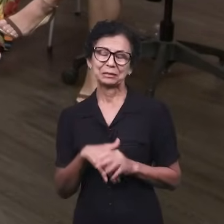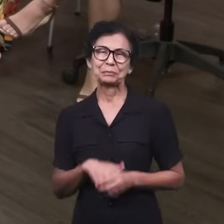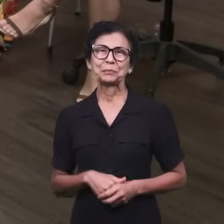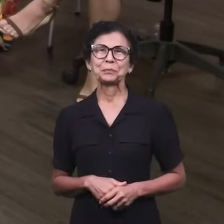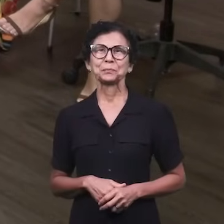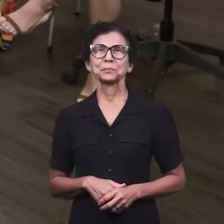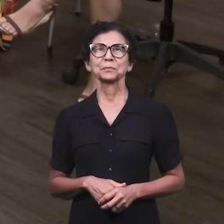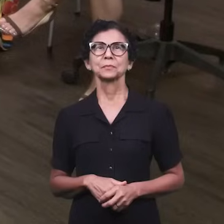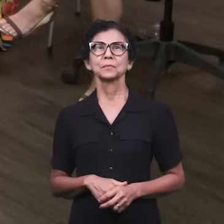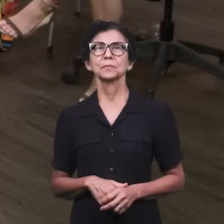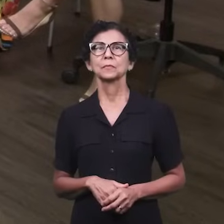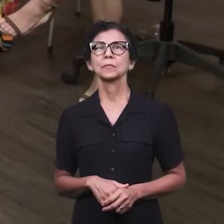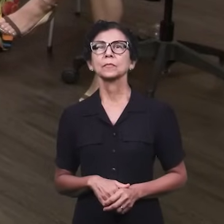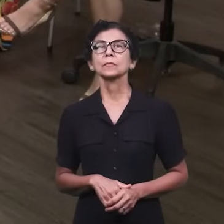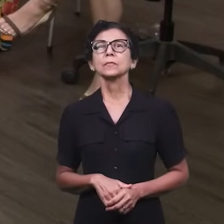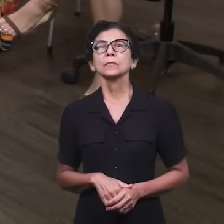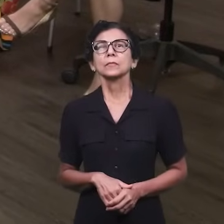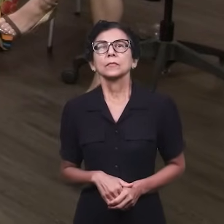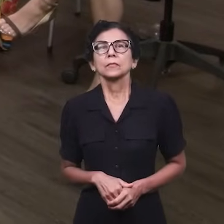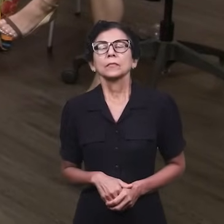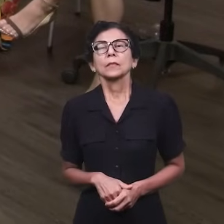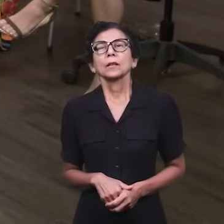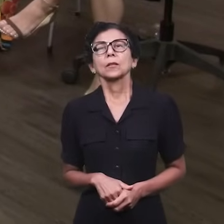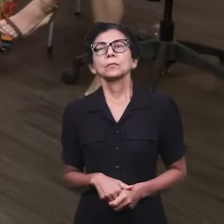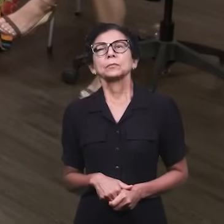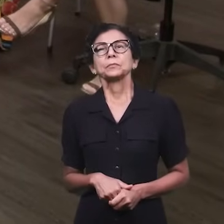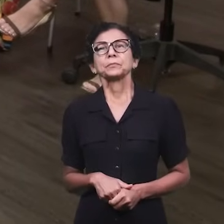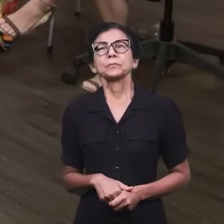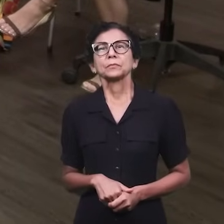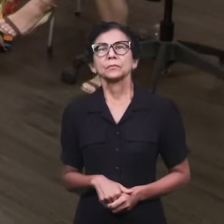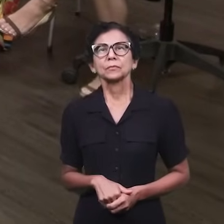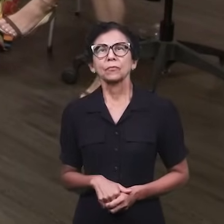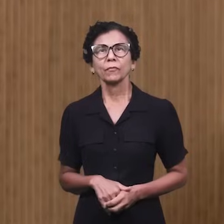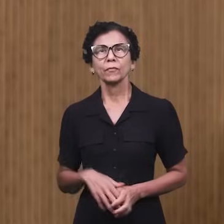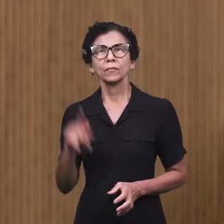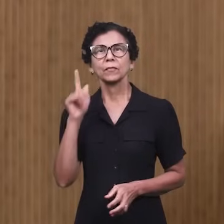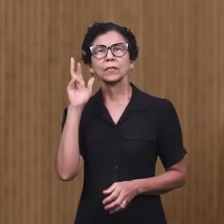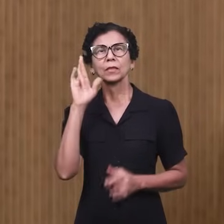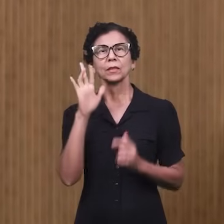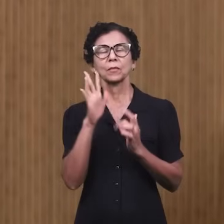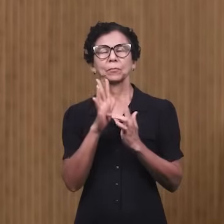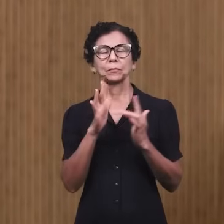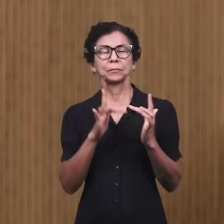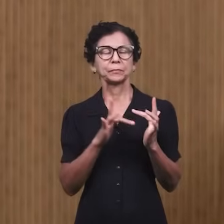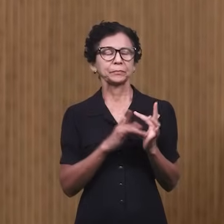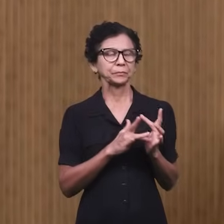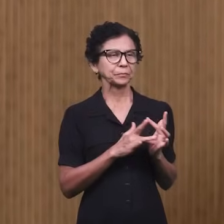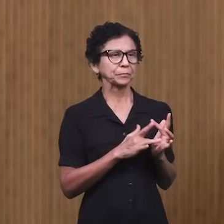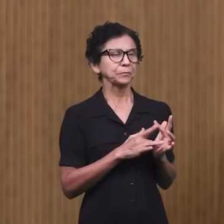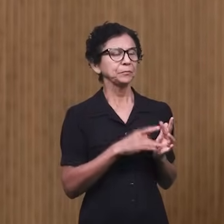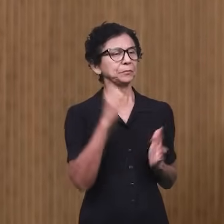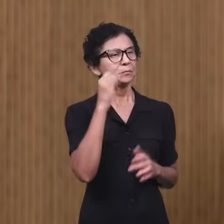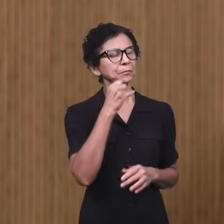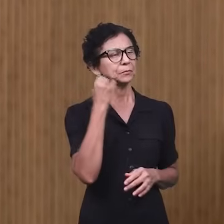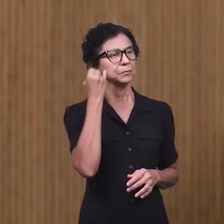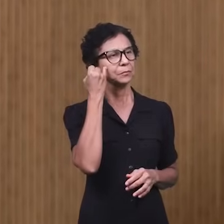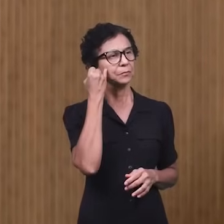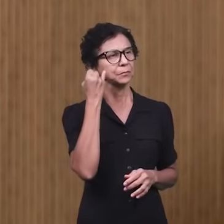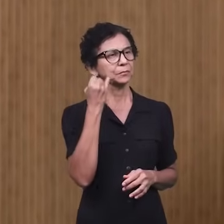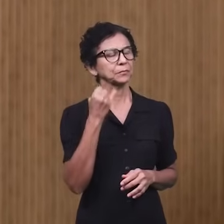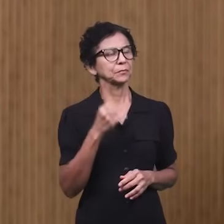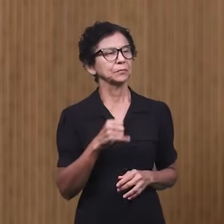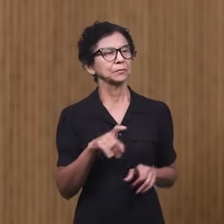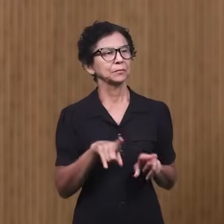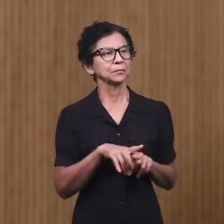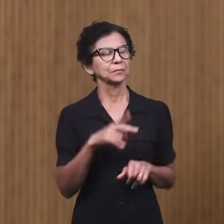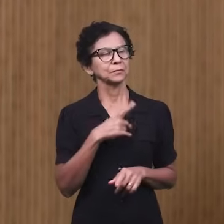nesse grupo eu vou começar falando com a minha amiga minha colega Raísa paz senhor raa P Senhor Pastor Josias P senhor pastor Adriano